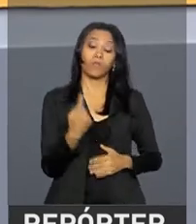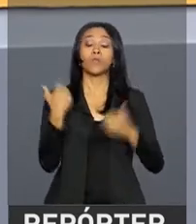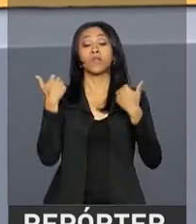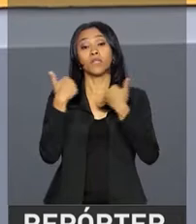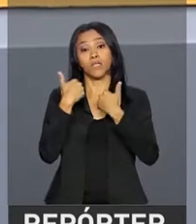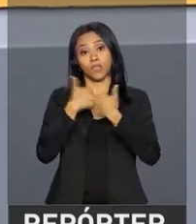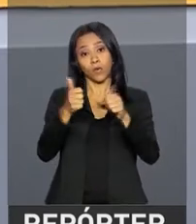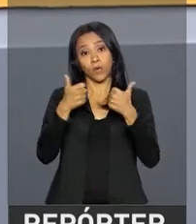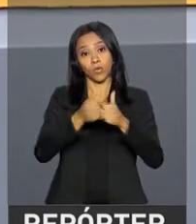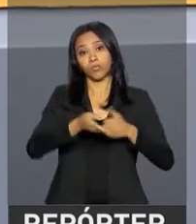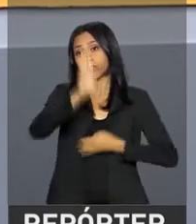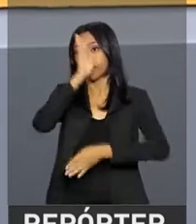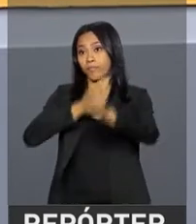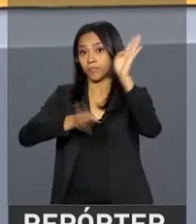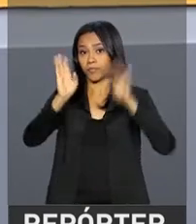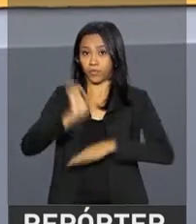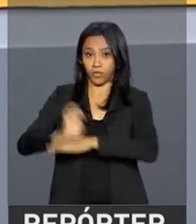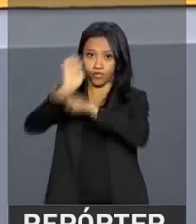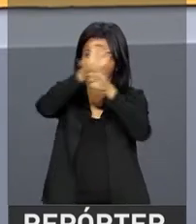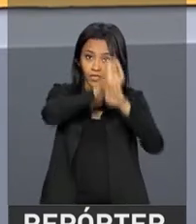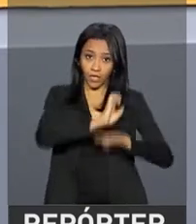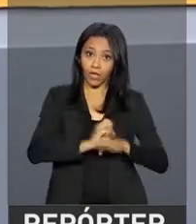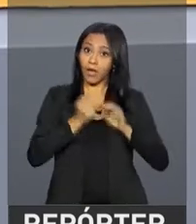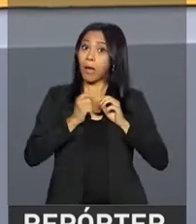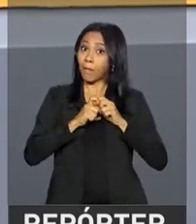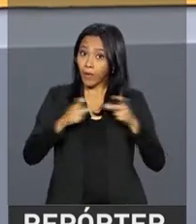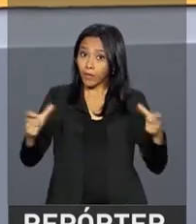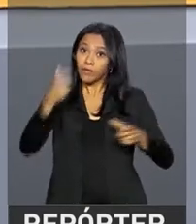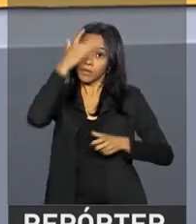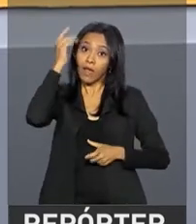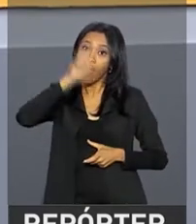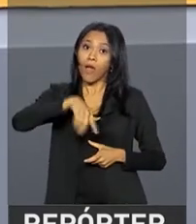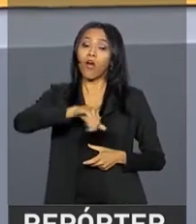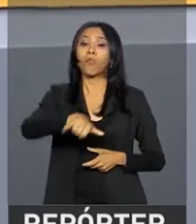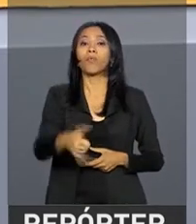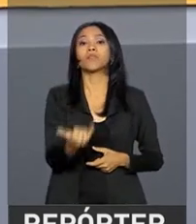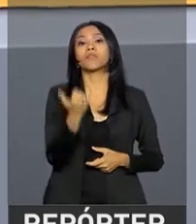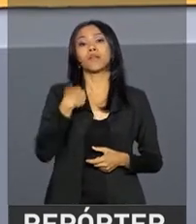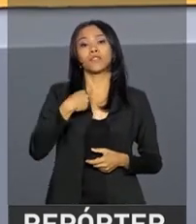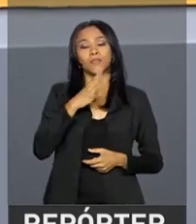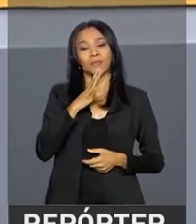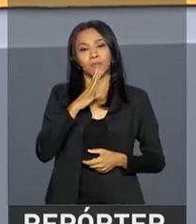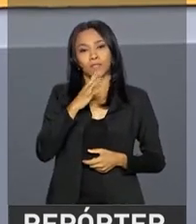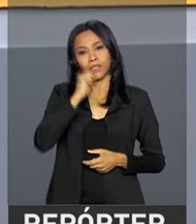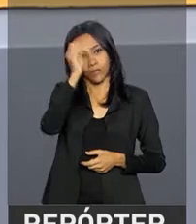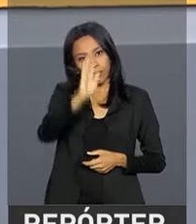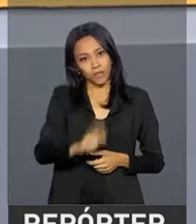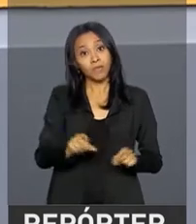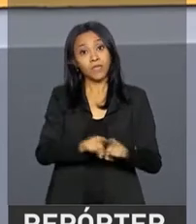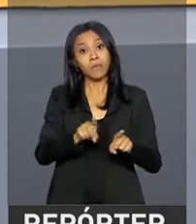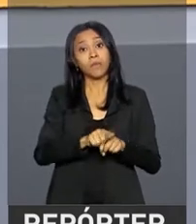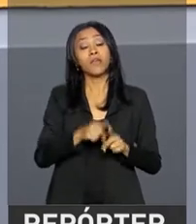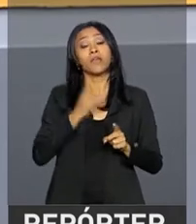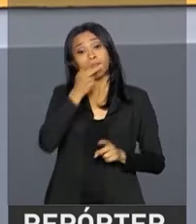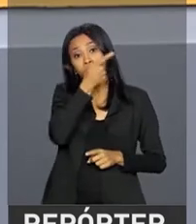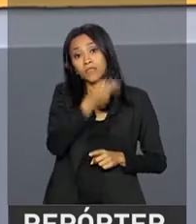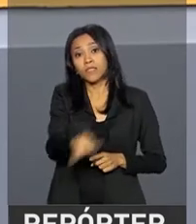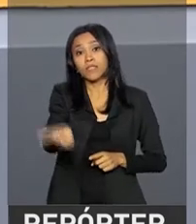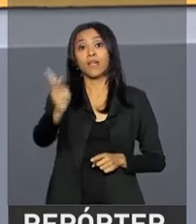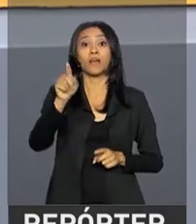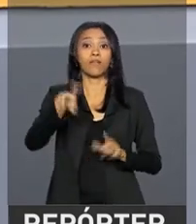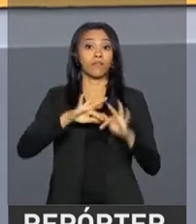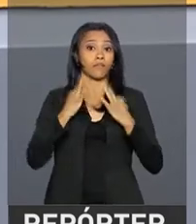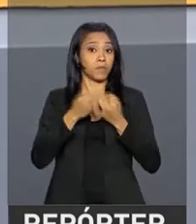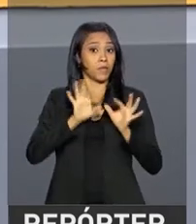interestaduais para muitos é a chance de conhecer mais o brasil ou visitar aquele parente que mora longe e para facilitar o acesso